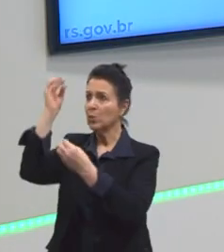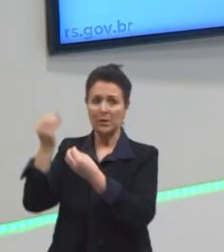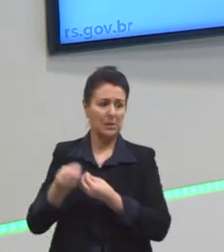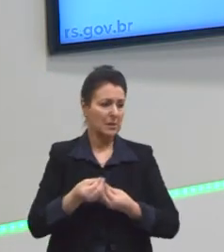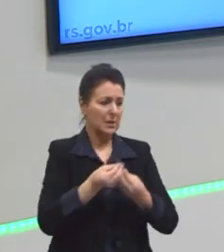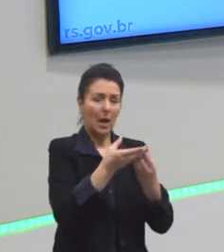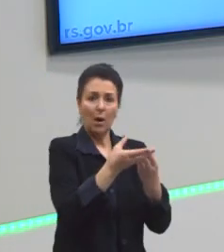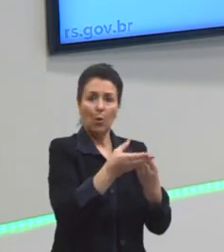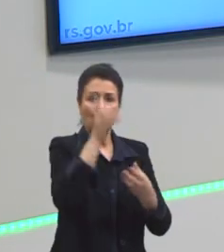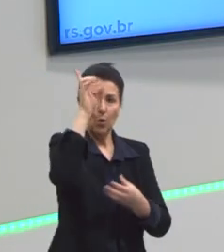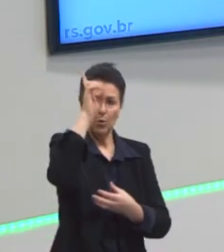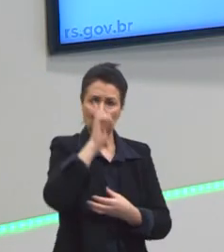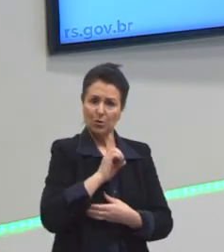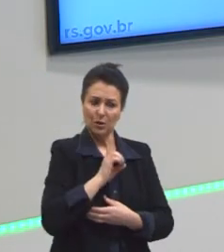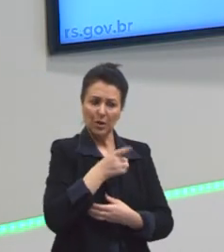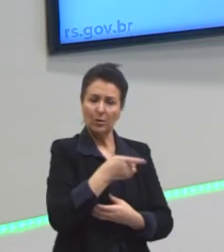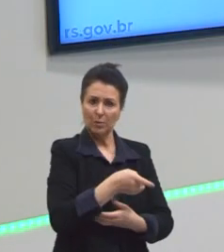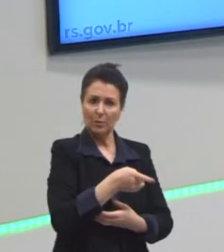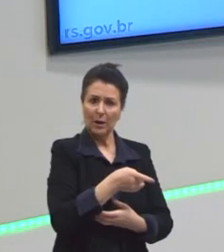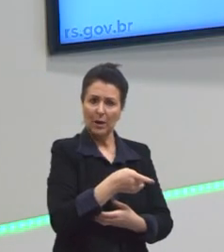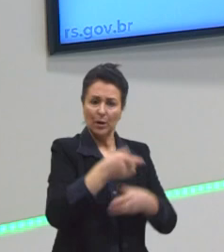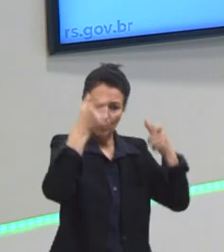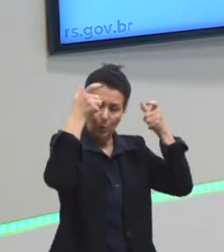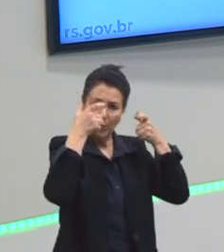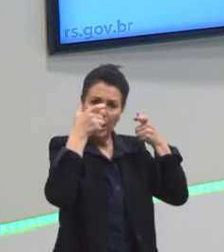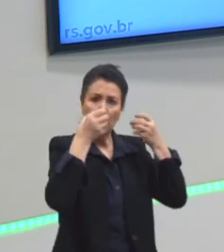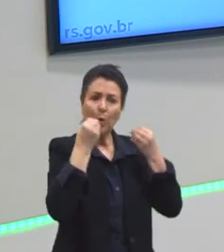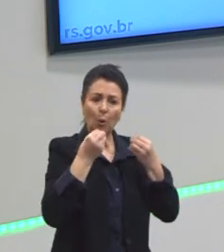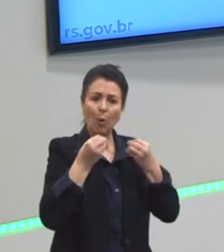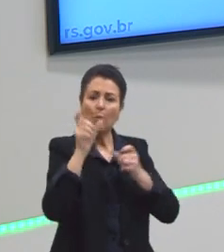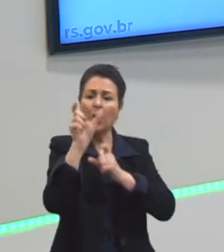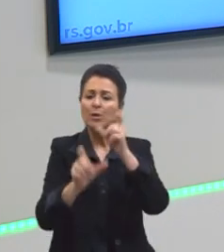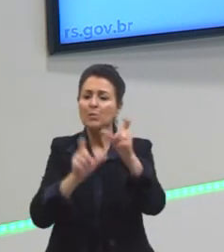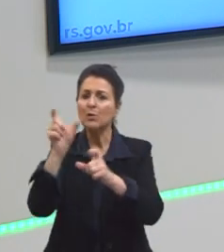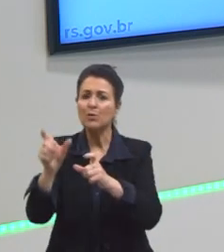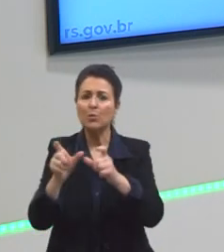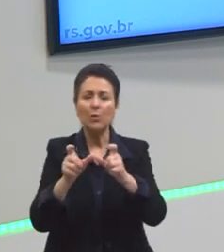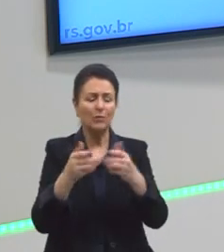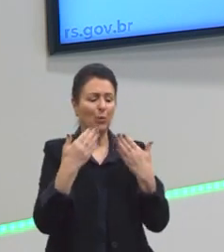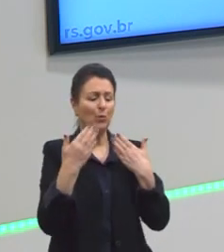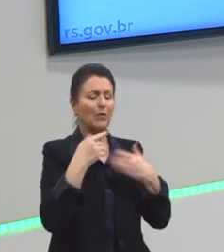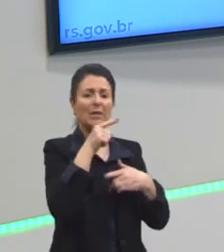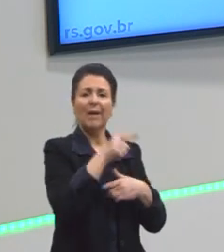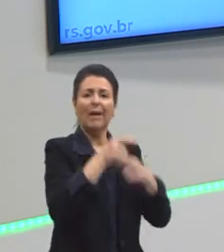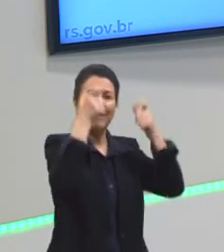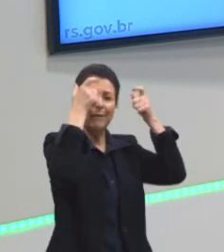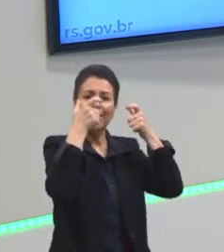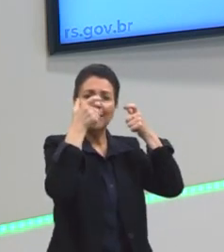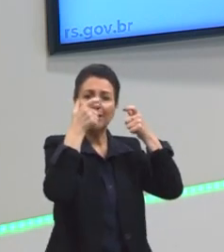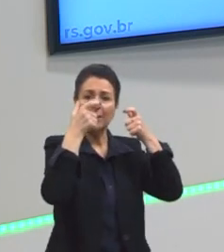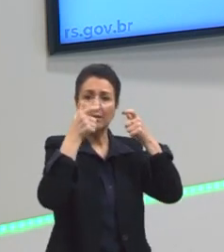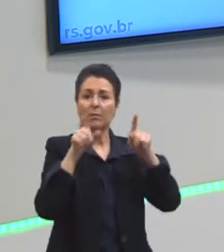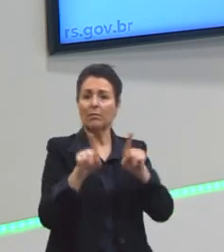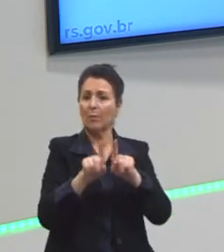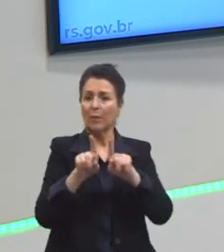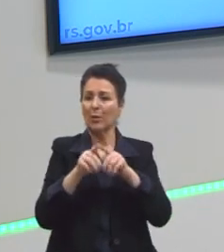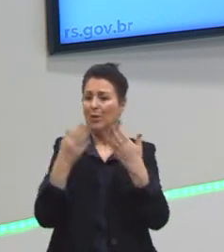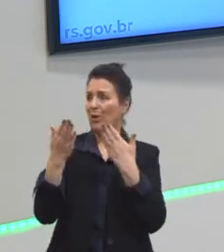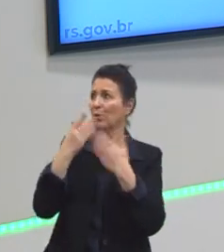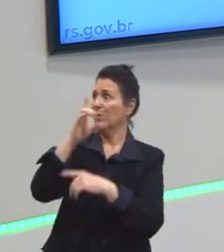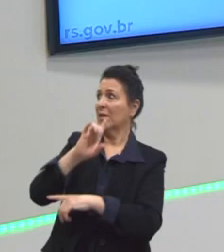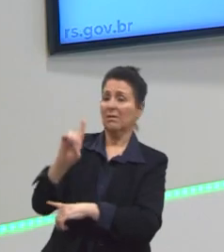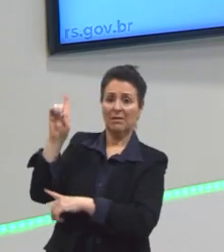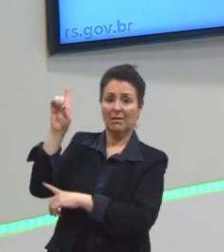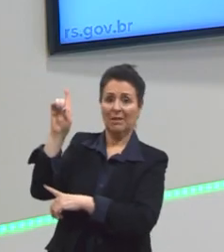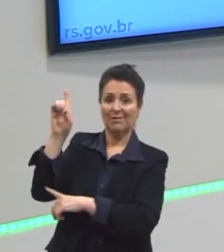a população questionando Os Monarcas estaria questionando né A Teoria Divina São justificativas